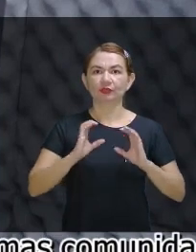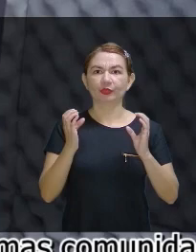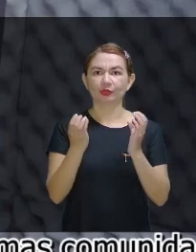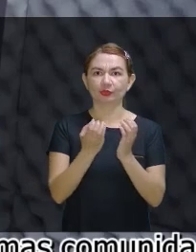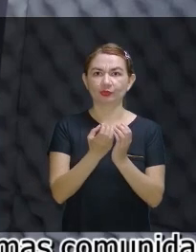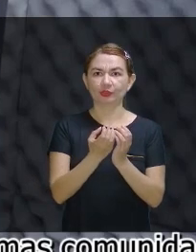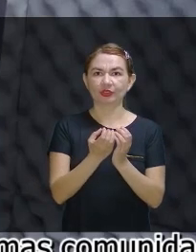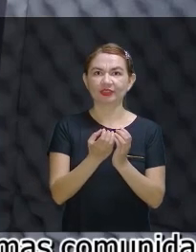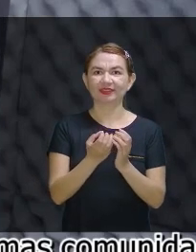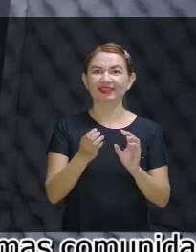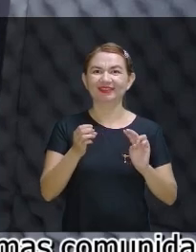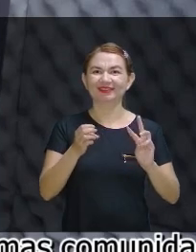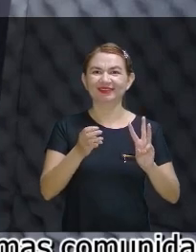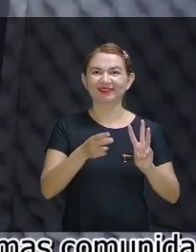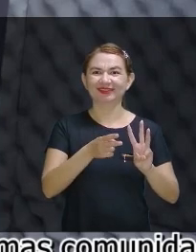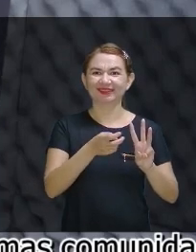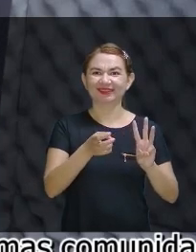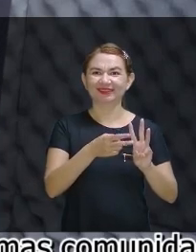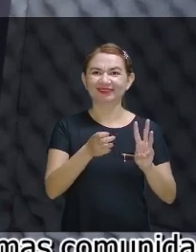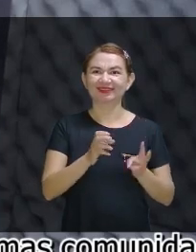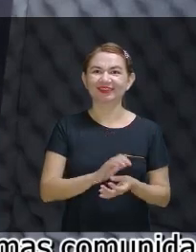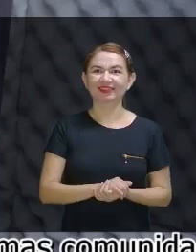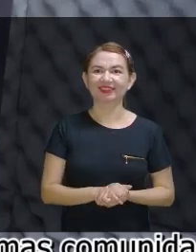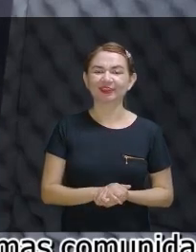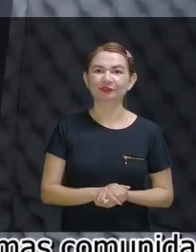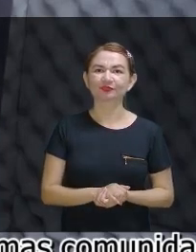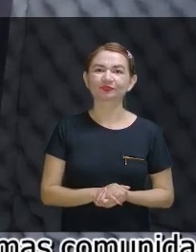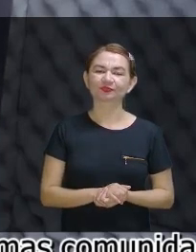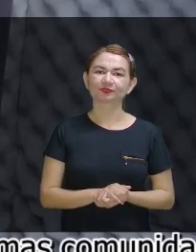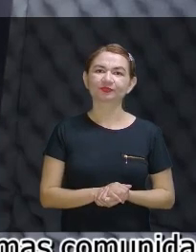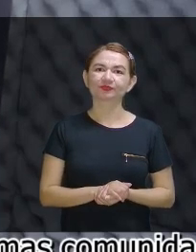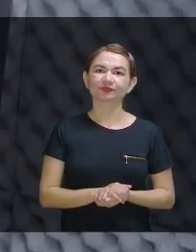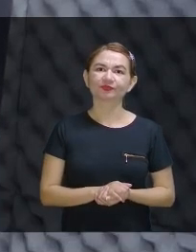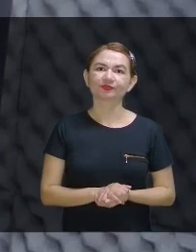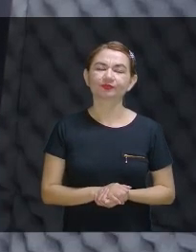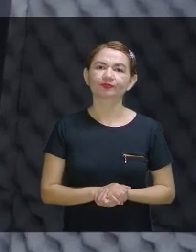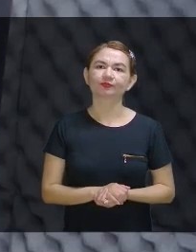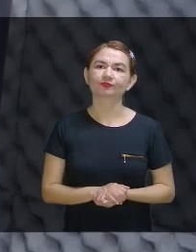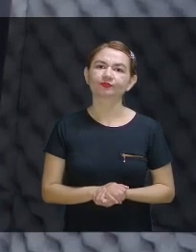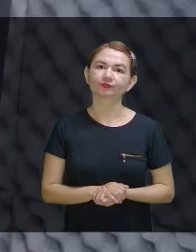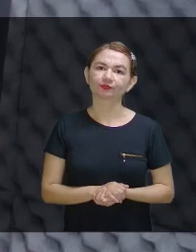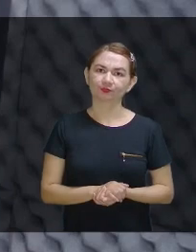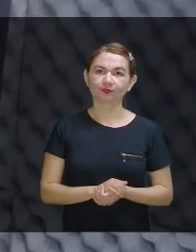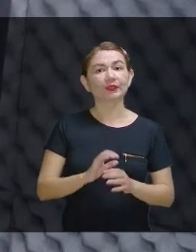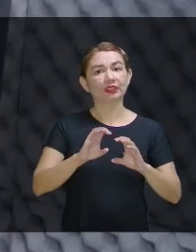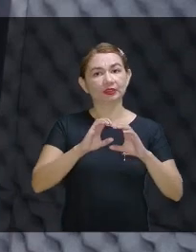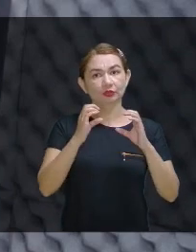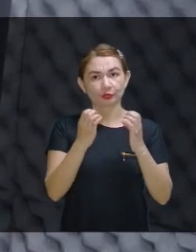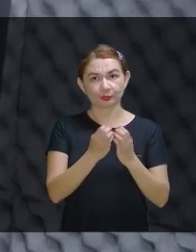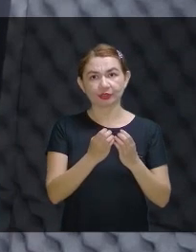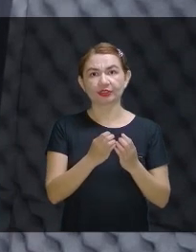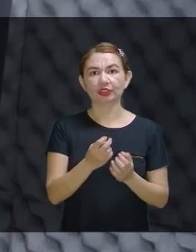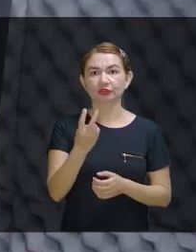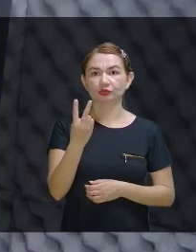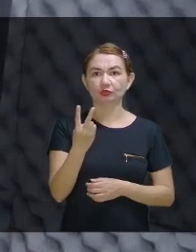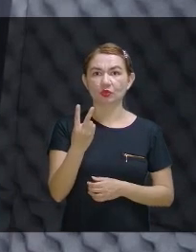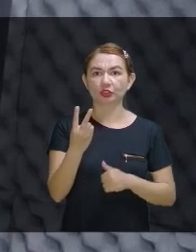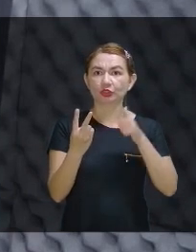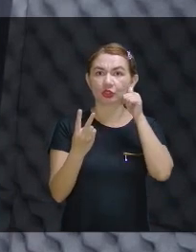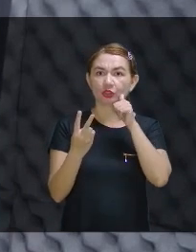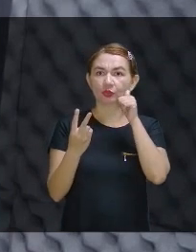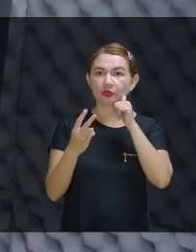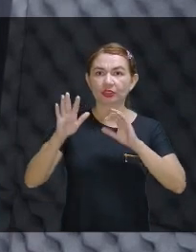embora não sejam tantas quanto na Amazônia, mas temos algumas comunidades indígenas, e nessa comunidade, 2 moças resolveram